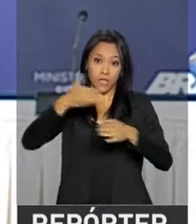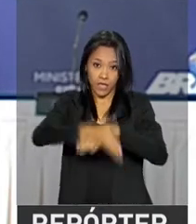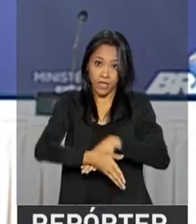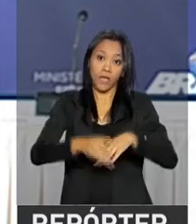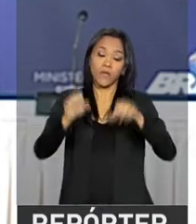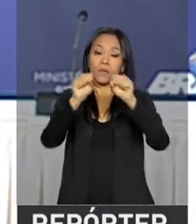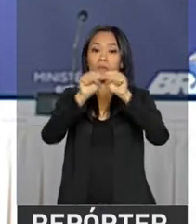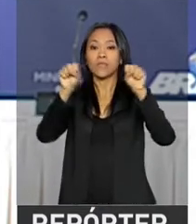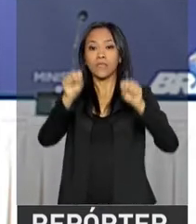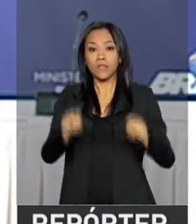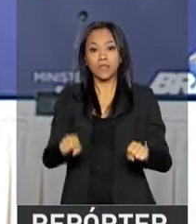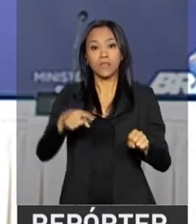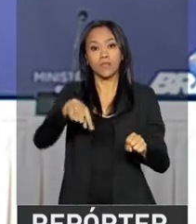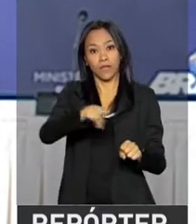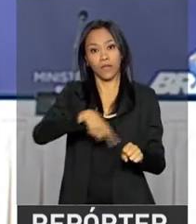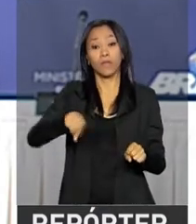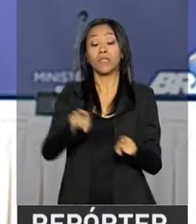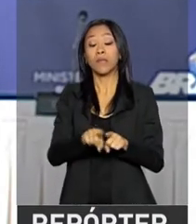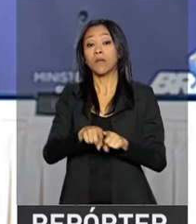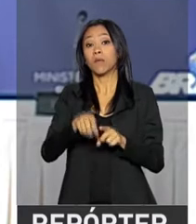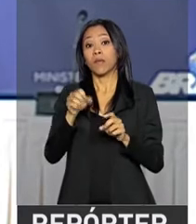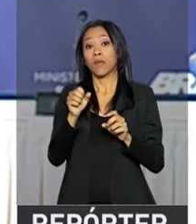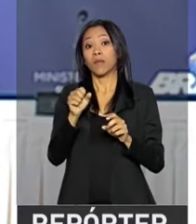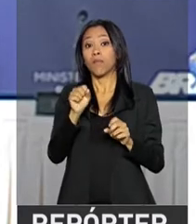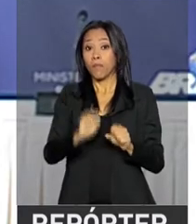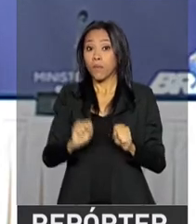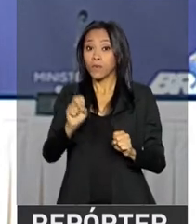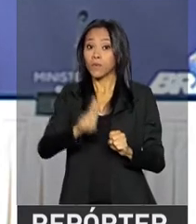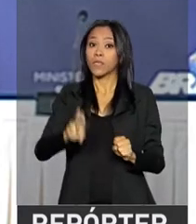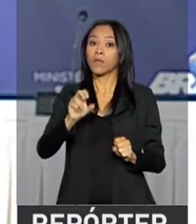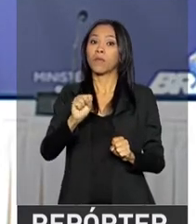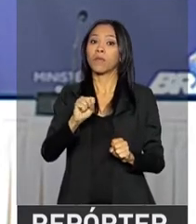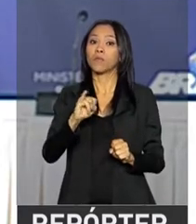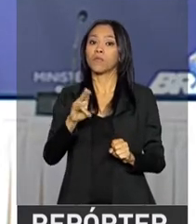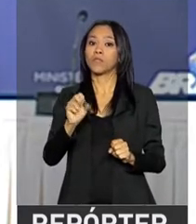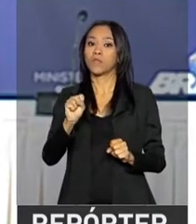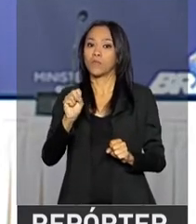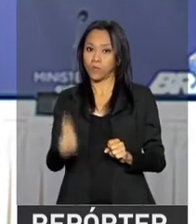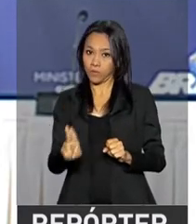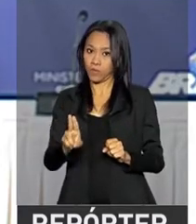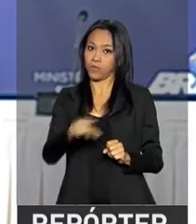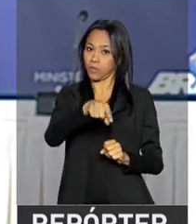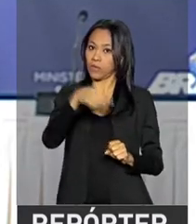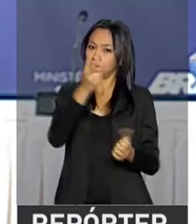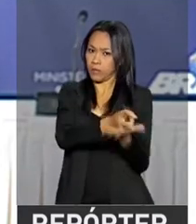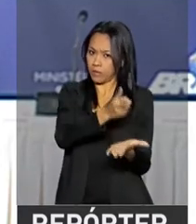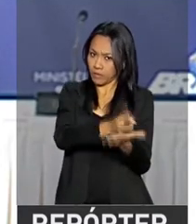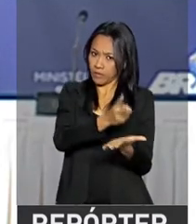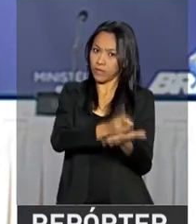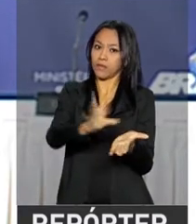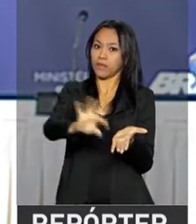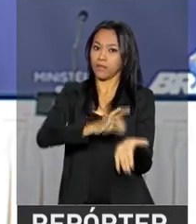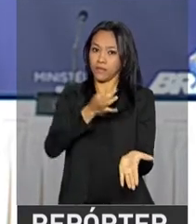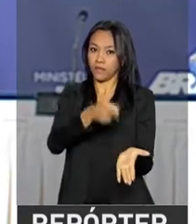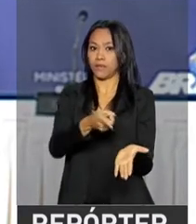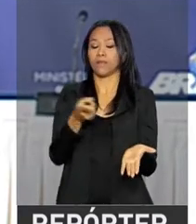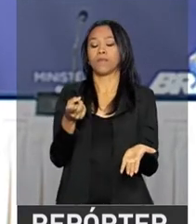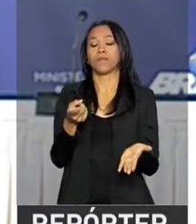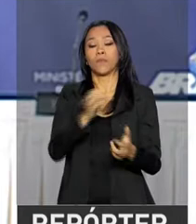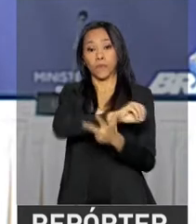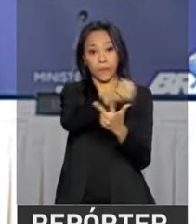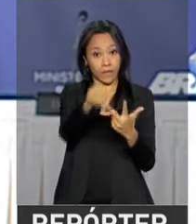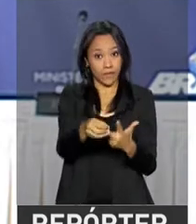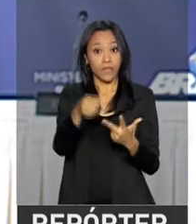unificada o sisu que vai ficar aberto do dia 29 de janeiro até o dia 1º de fevereiro o